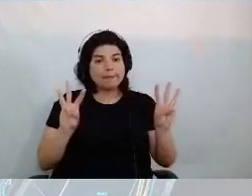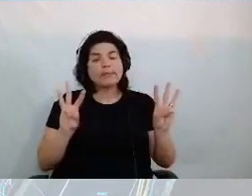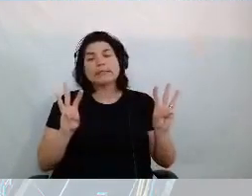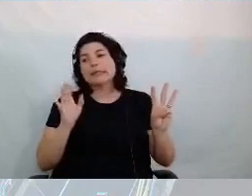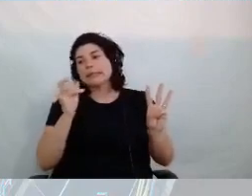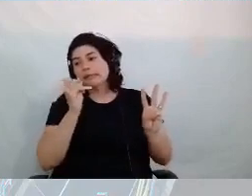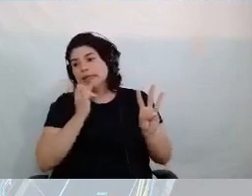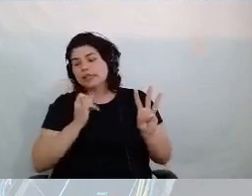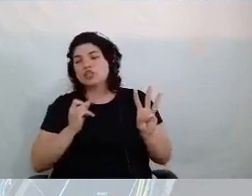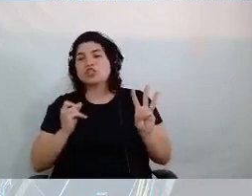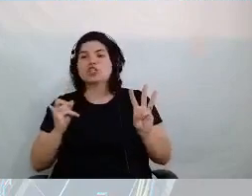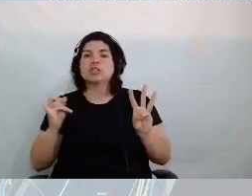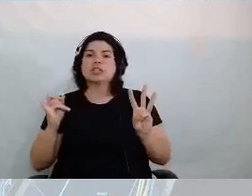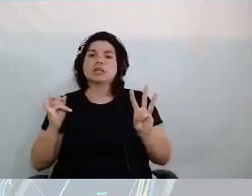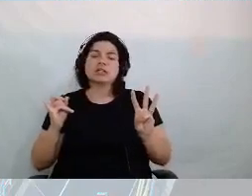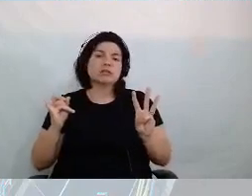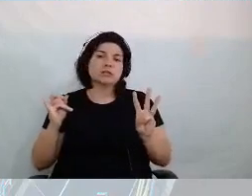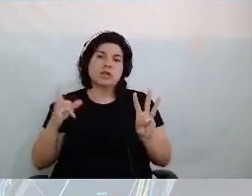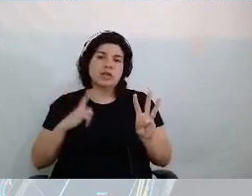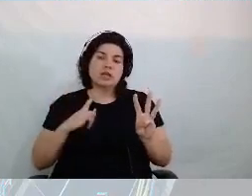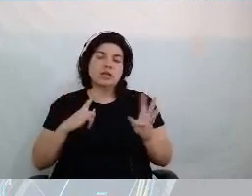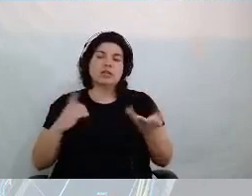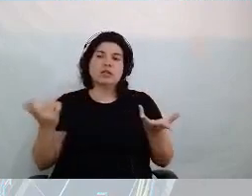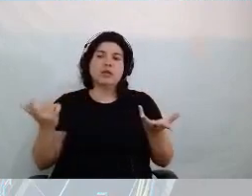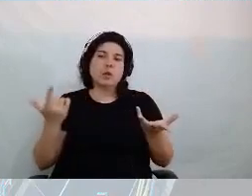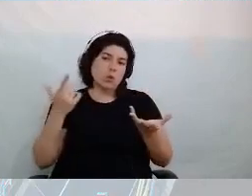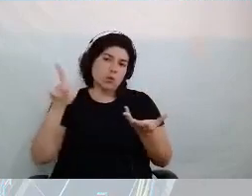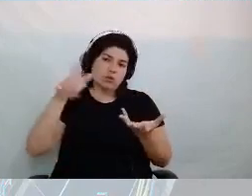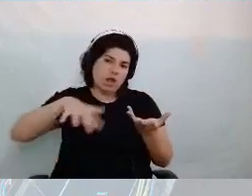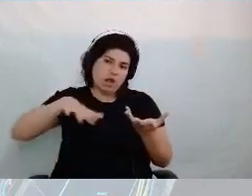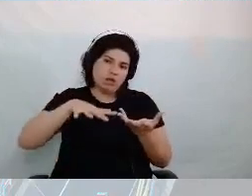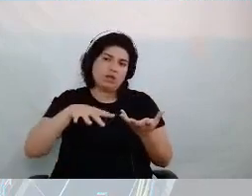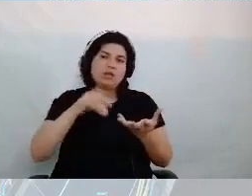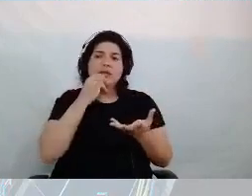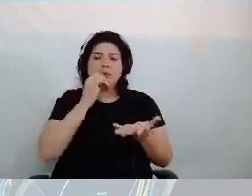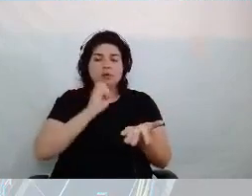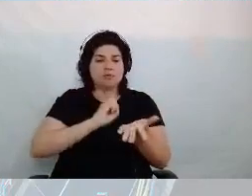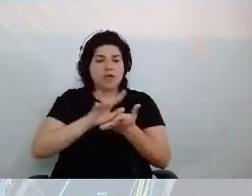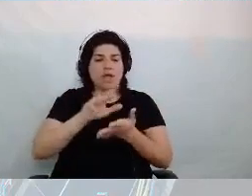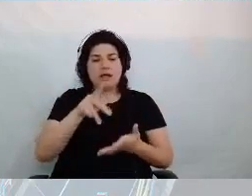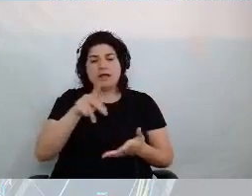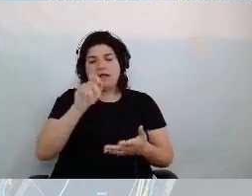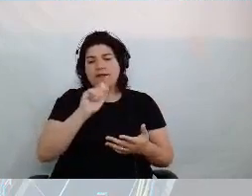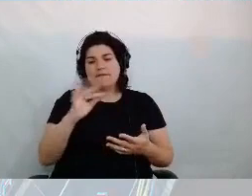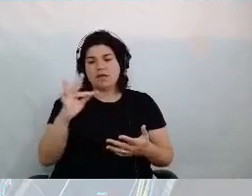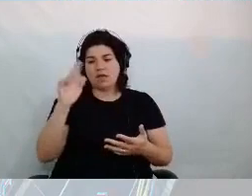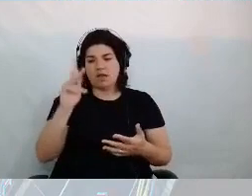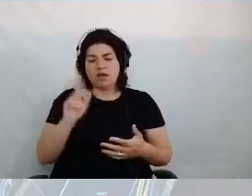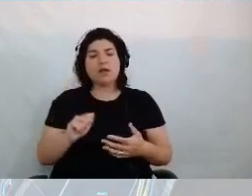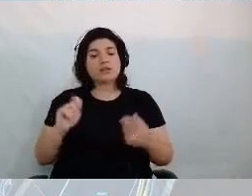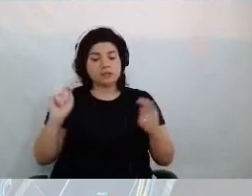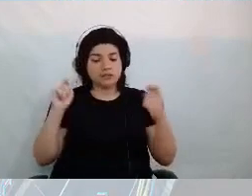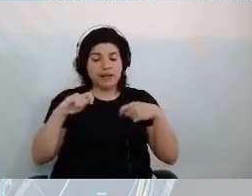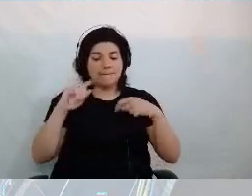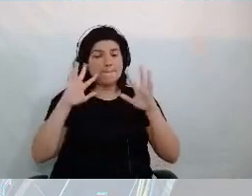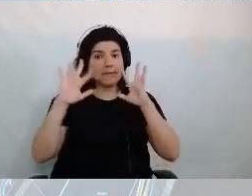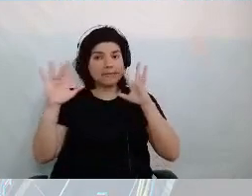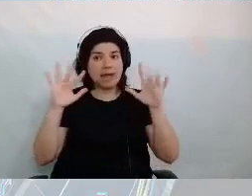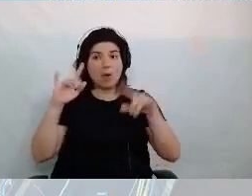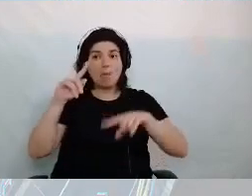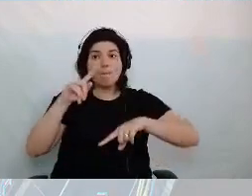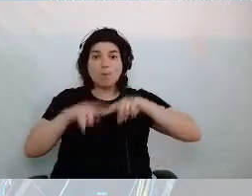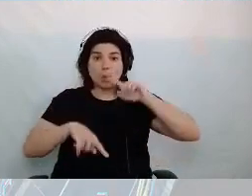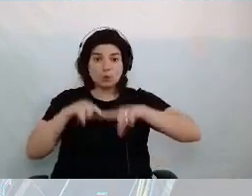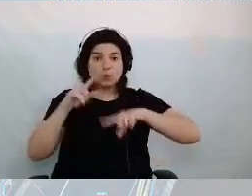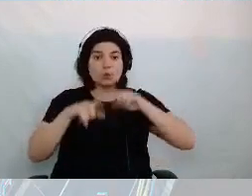teste de API. Eu trabalho com mensageria Kafka, eu consigo injetar tanto pensando em testar um producer quanto um